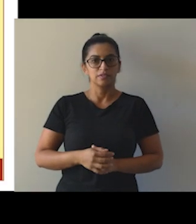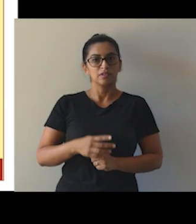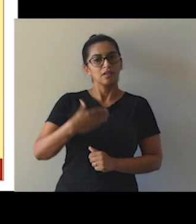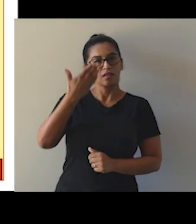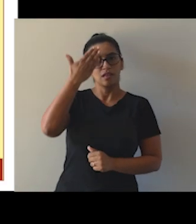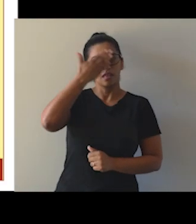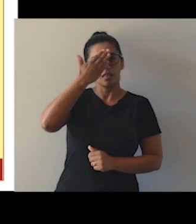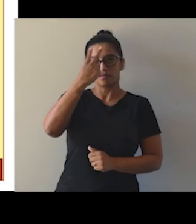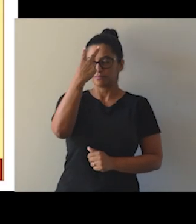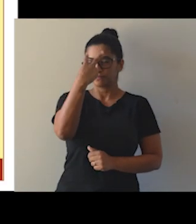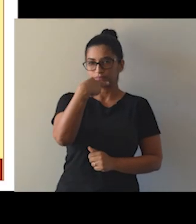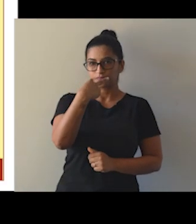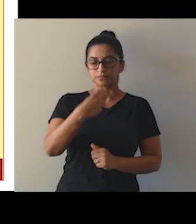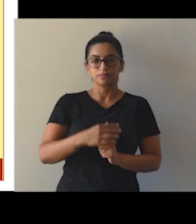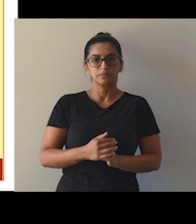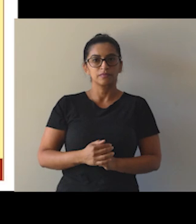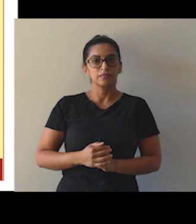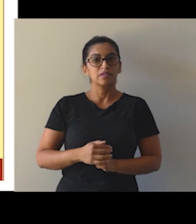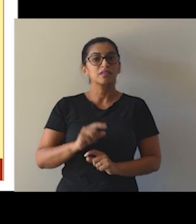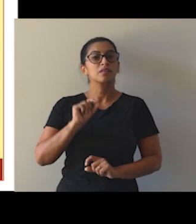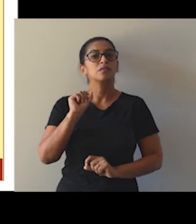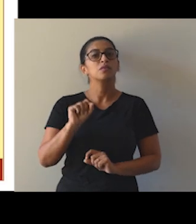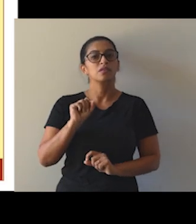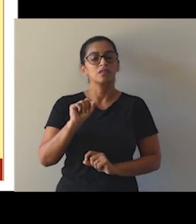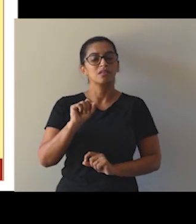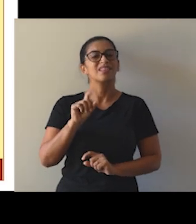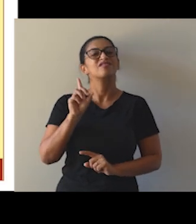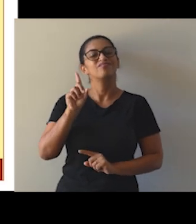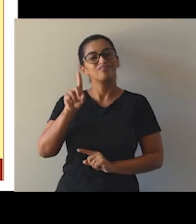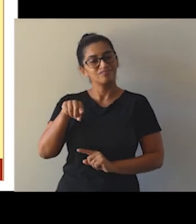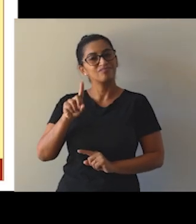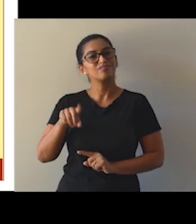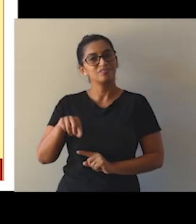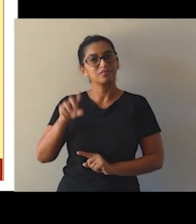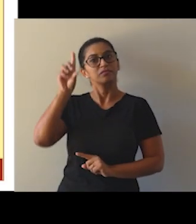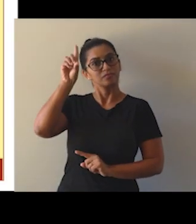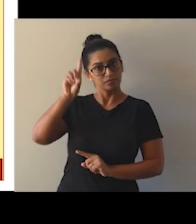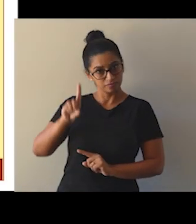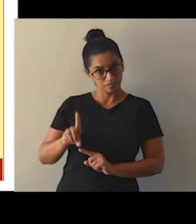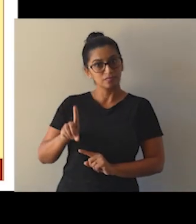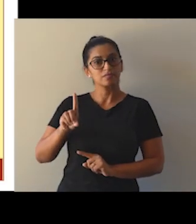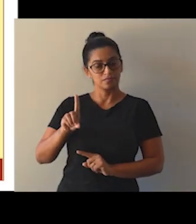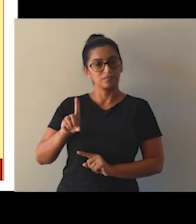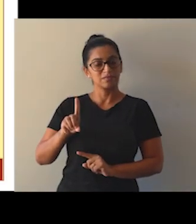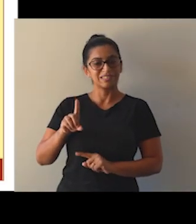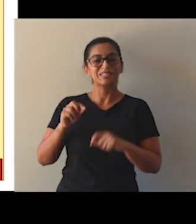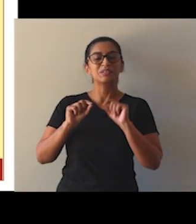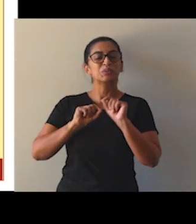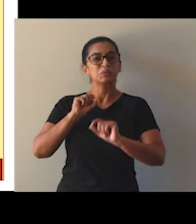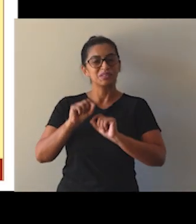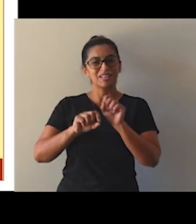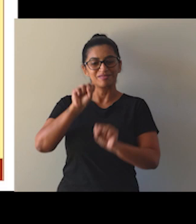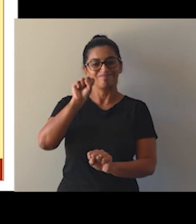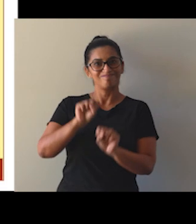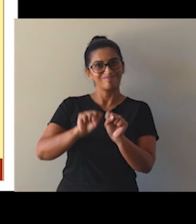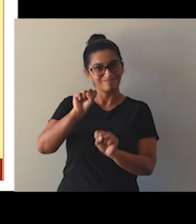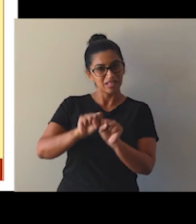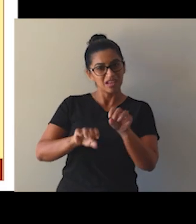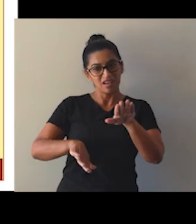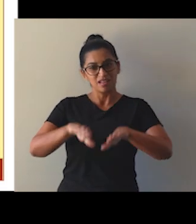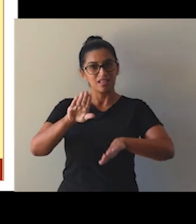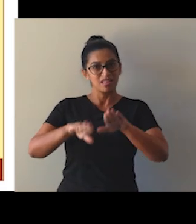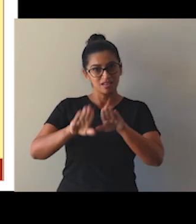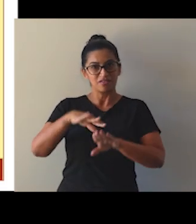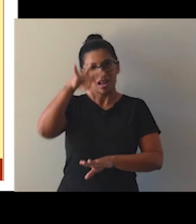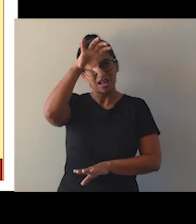A deficiência visual, para mim, é uma das deficiências mais pontuais, porque compromete muito o aprendizado